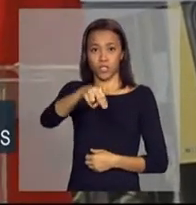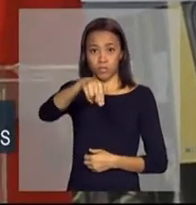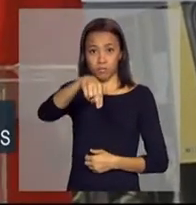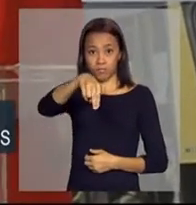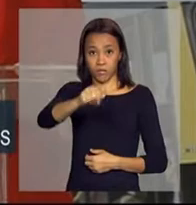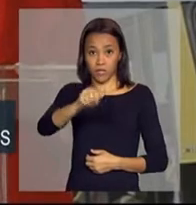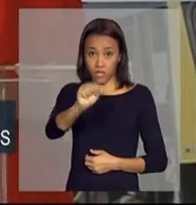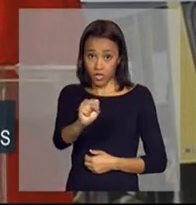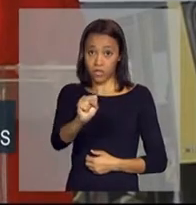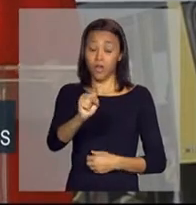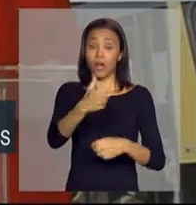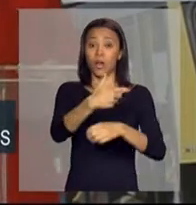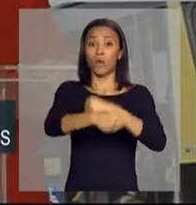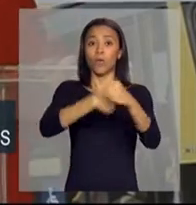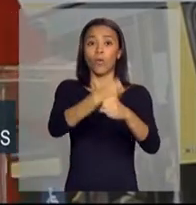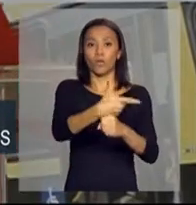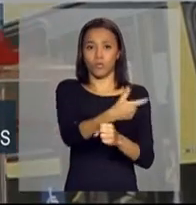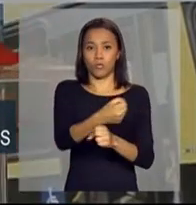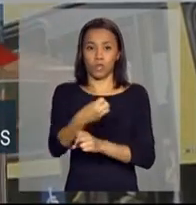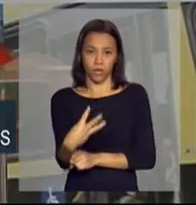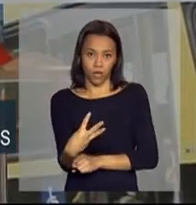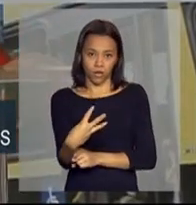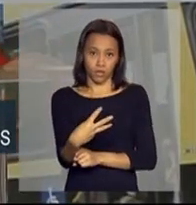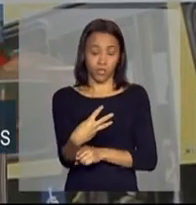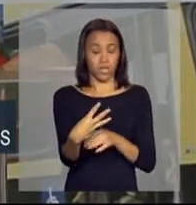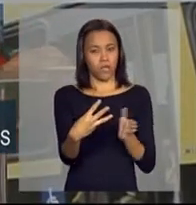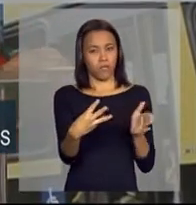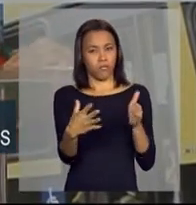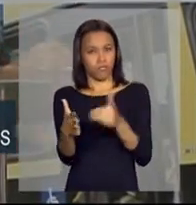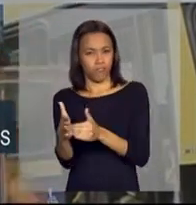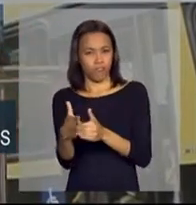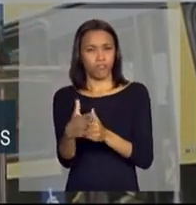2003. Em torno de